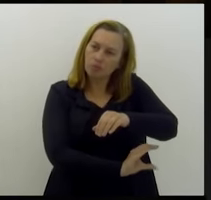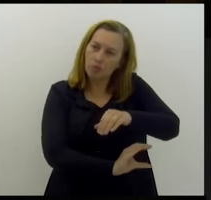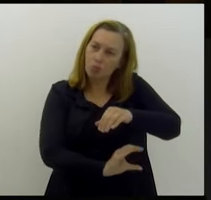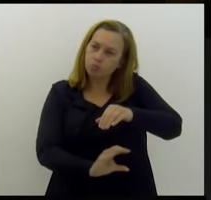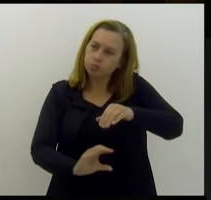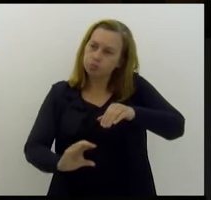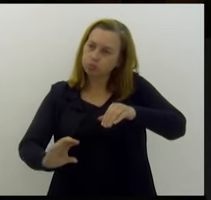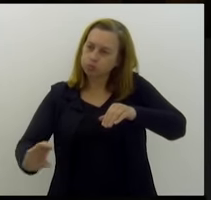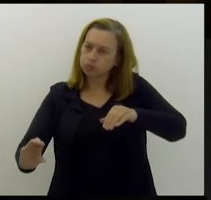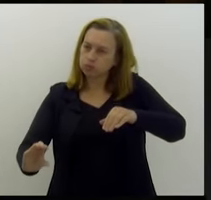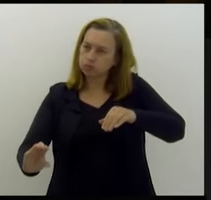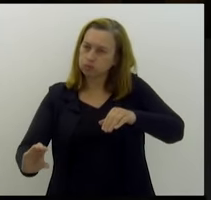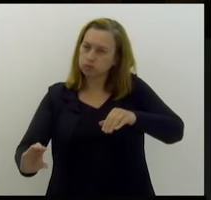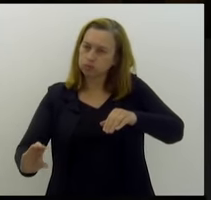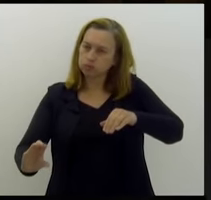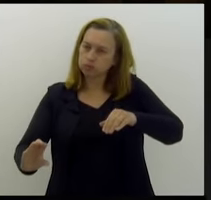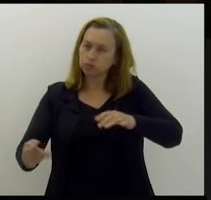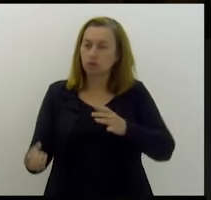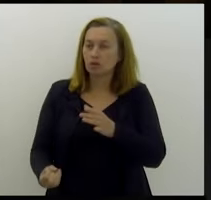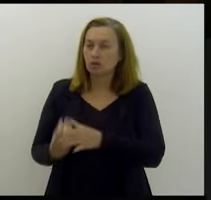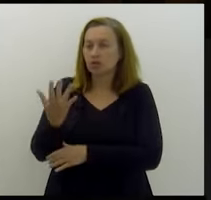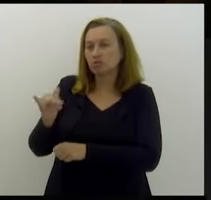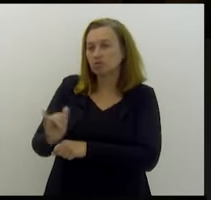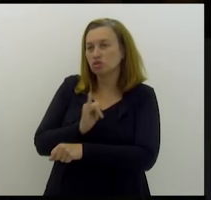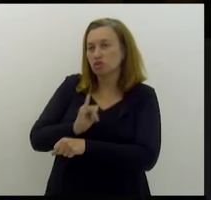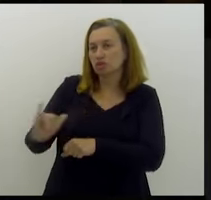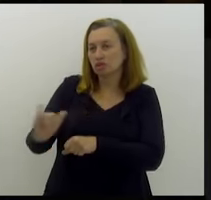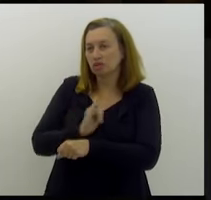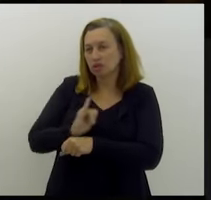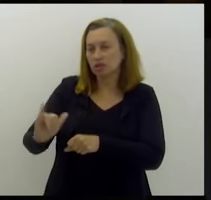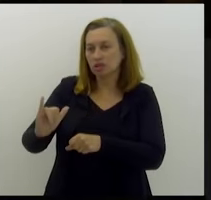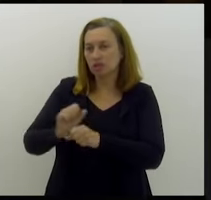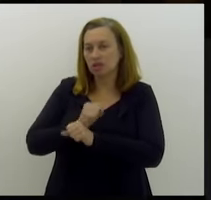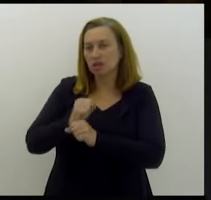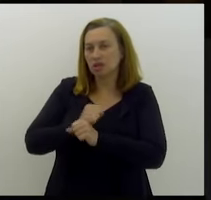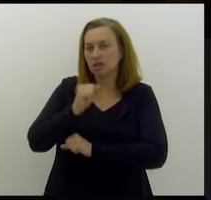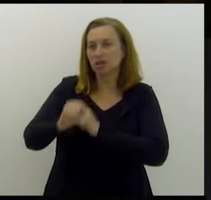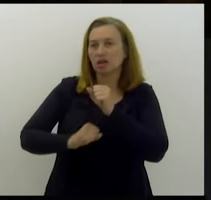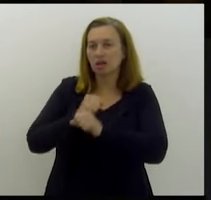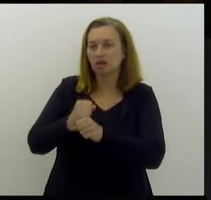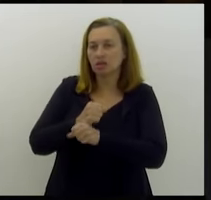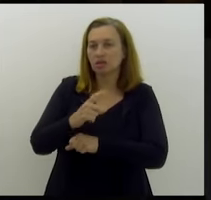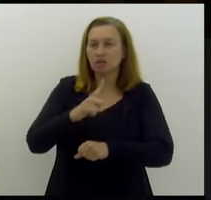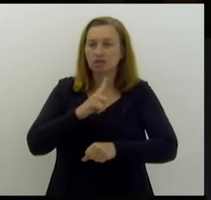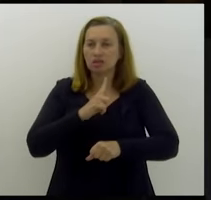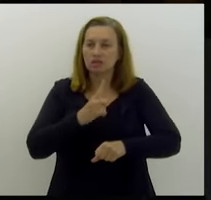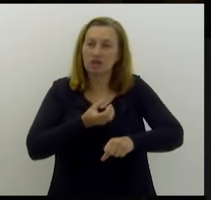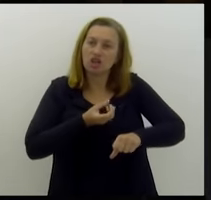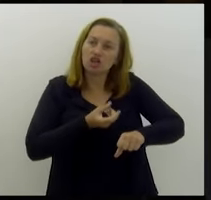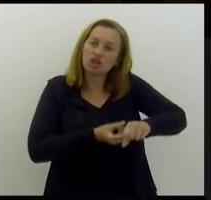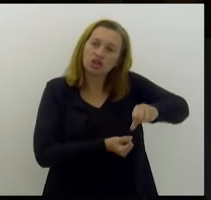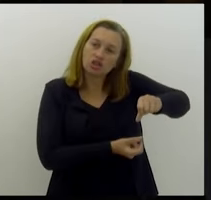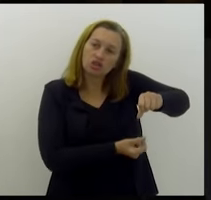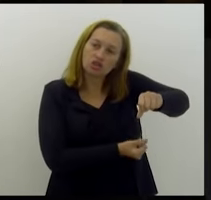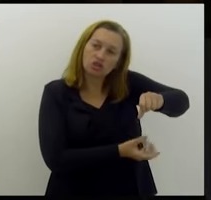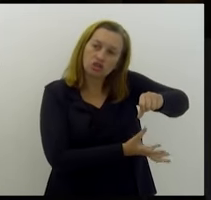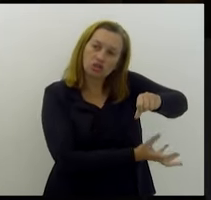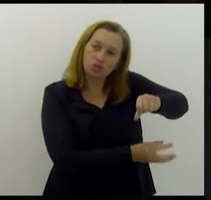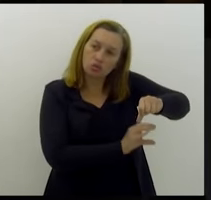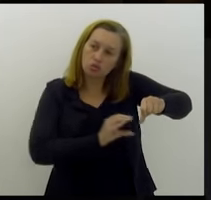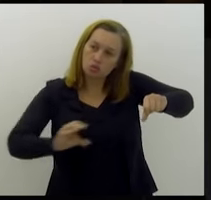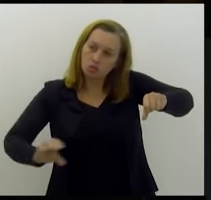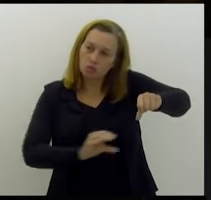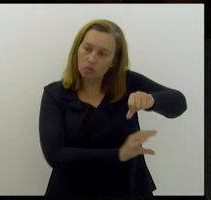saldo e criando um mecanismo que ano após ano se tiver alguma sobra no fundo ele vai pro tesouro gastar no